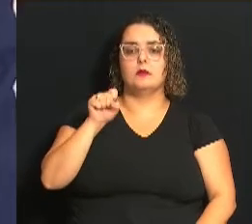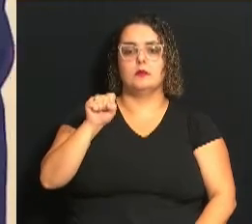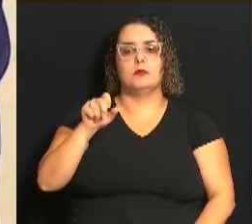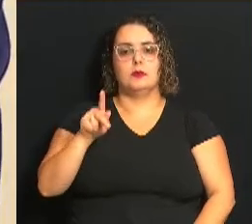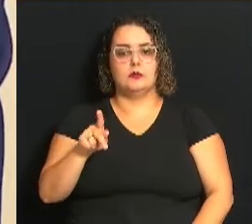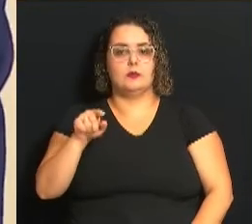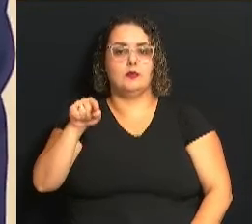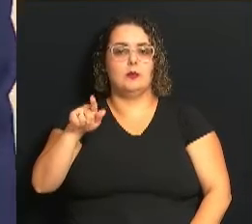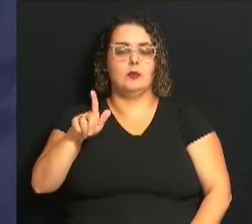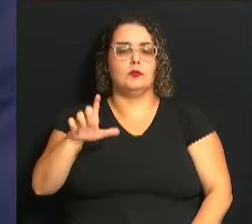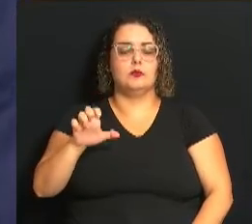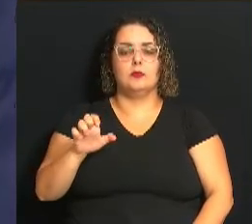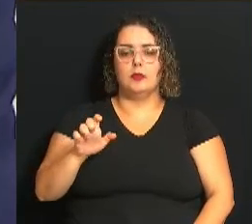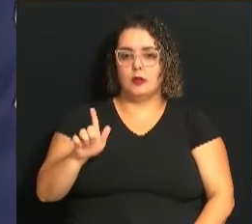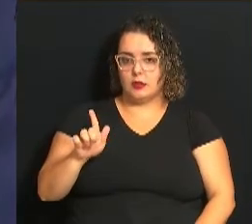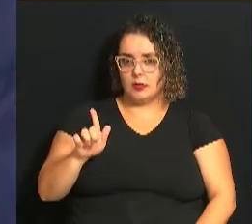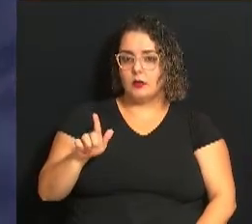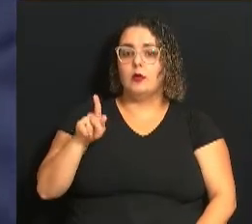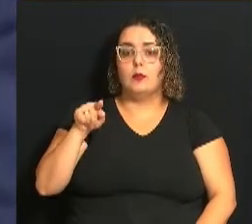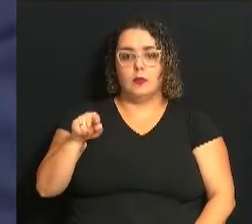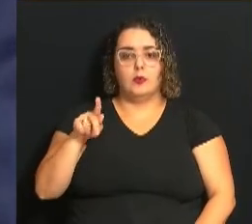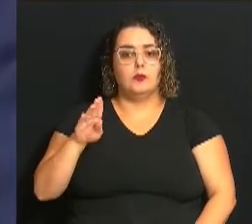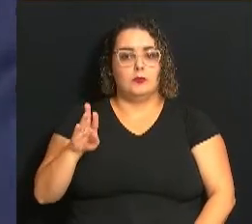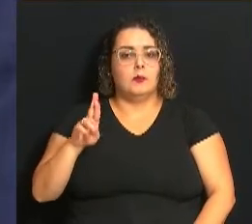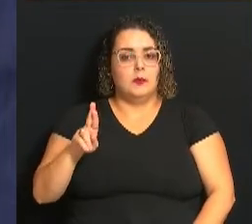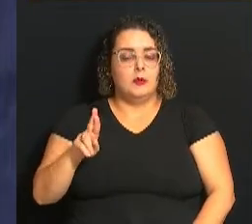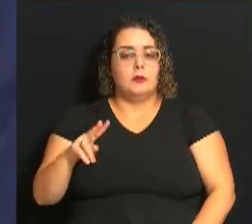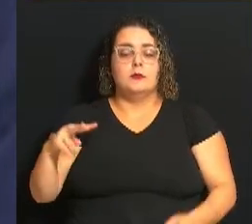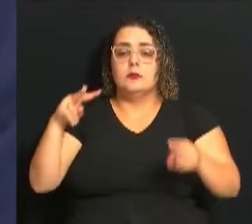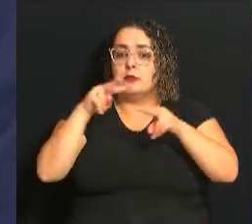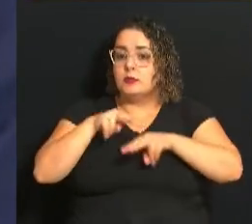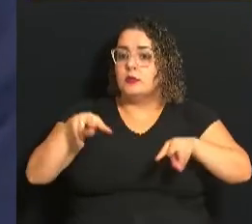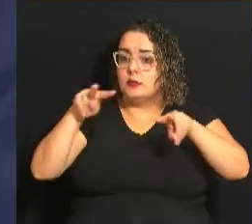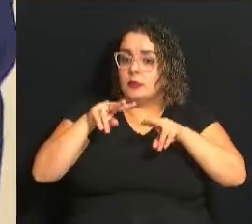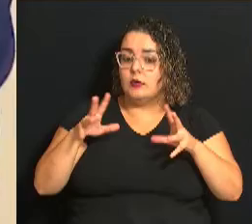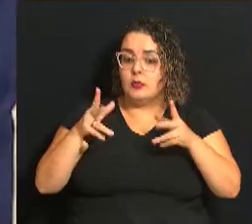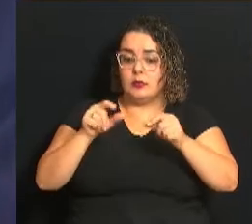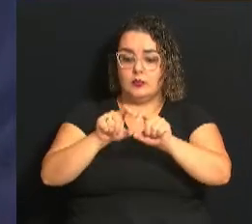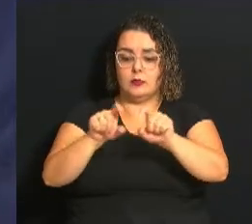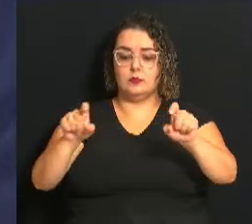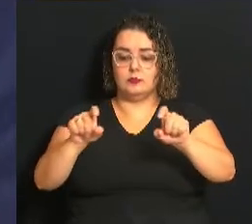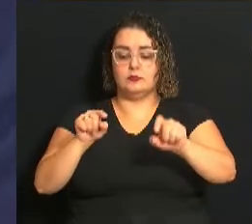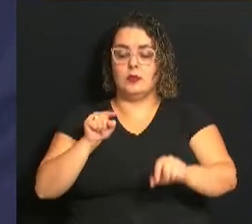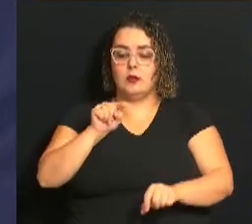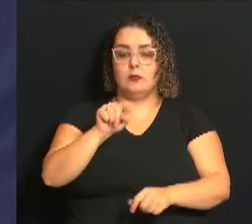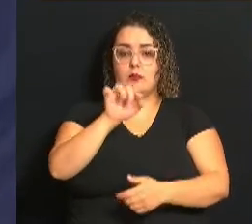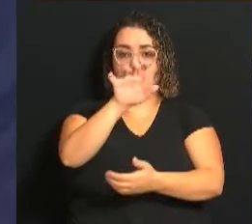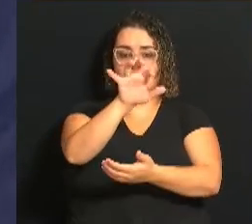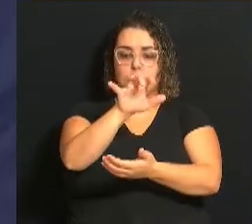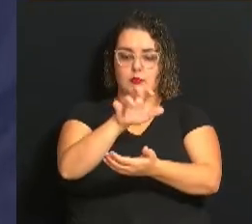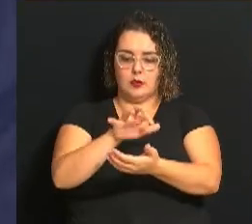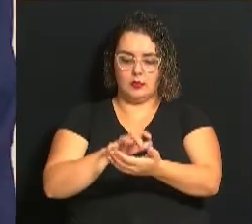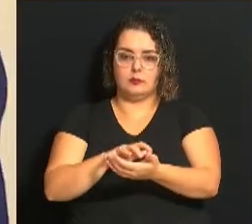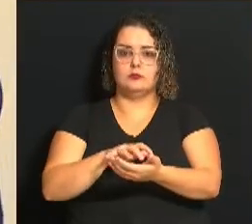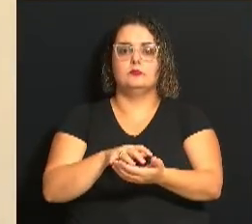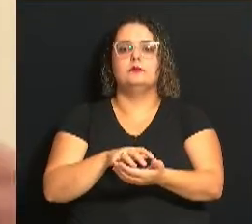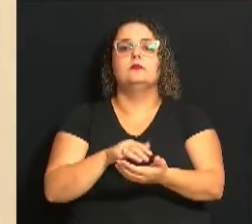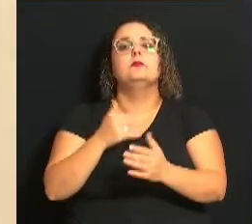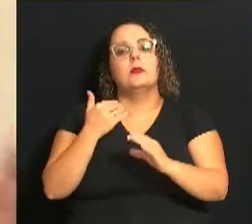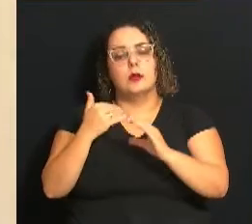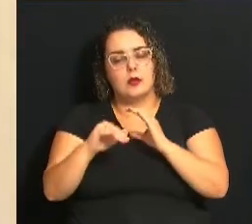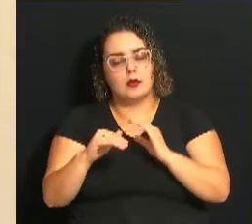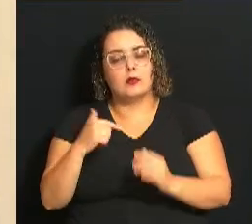campinas.sp.leg.br. Acessando o site, você já vai se deparar ali com um banner, né? Logo na testeira, clica ali, preenche um formulário